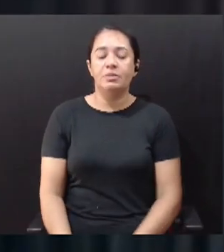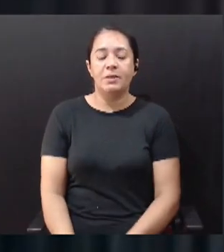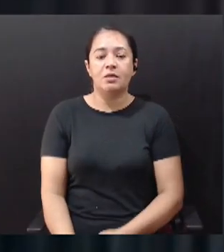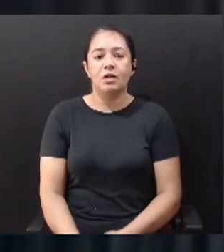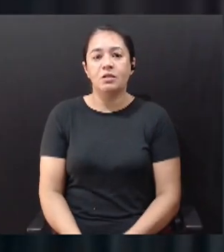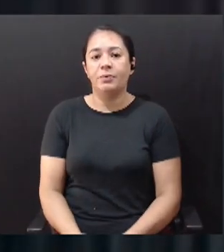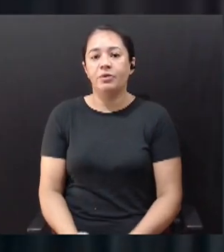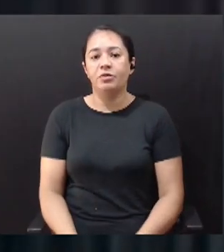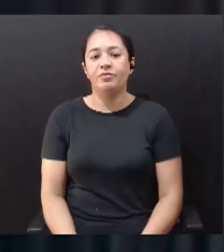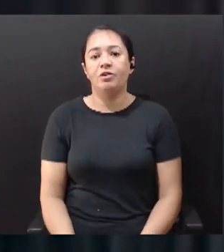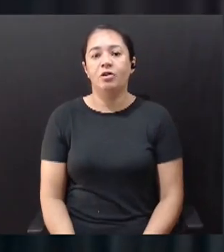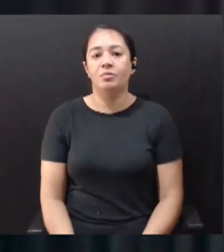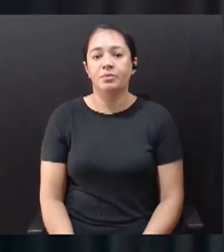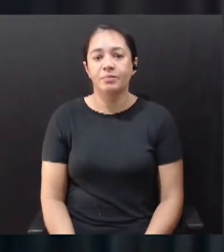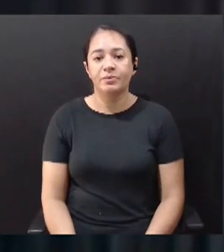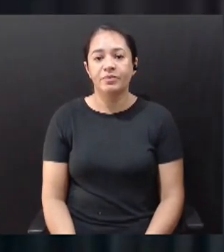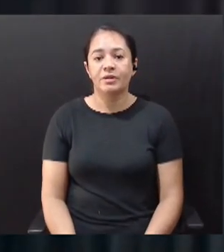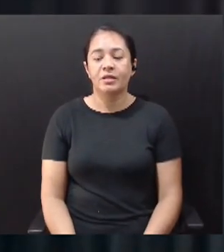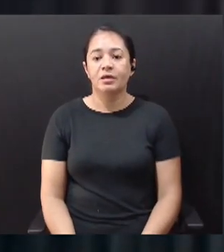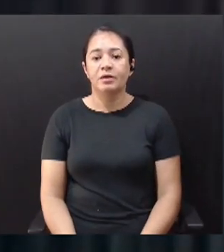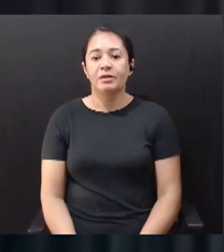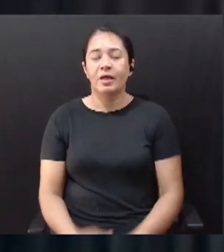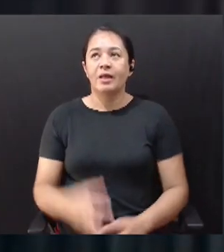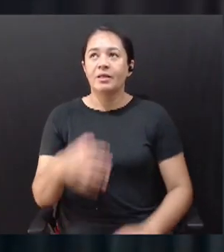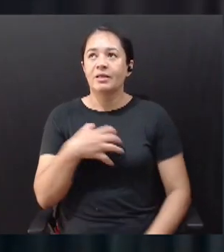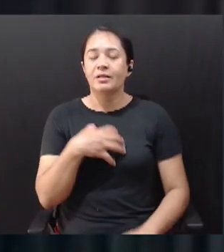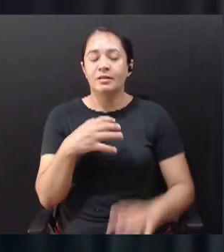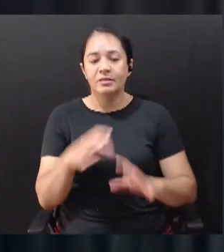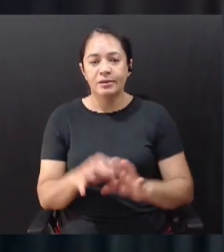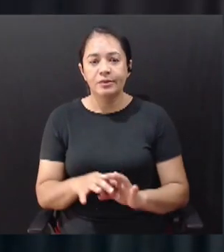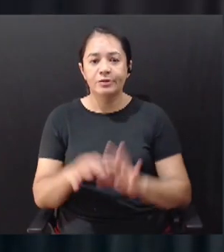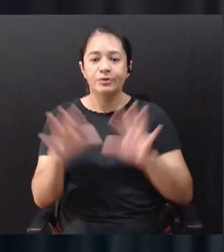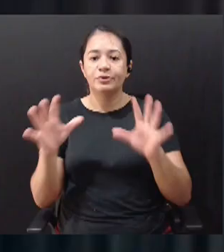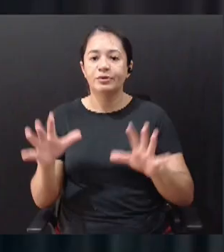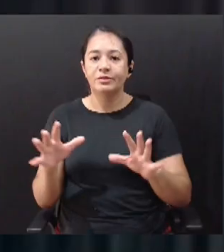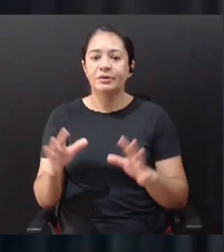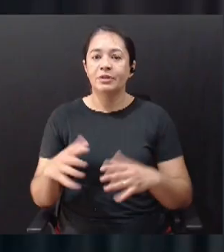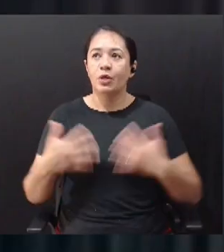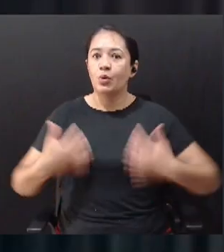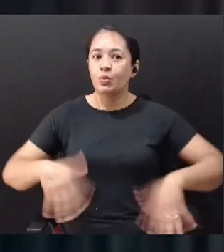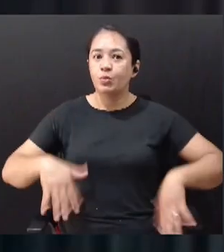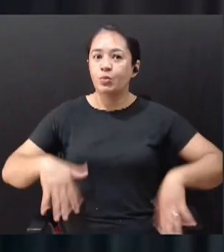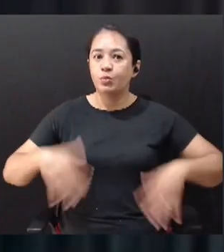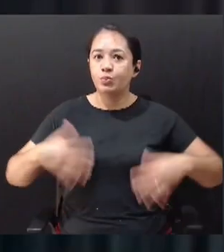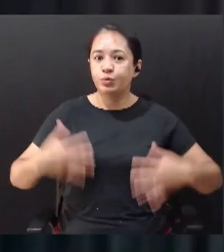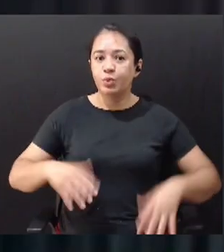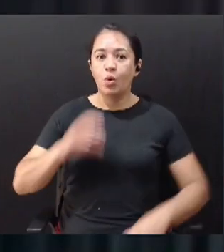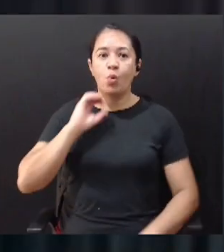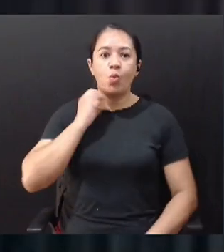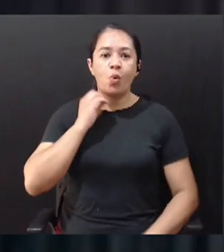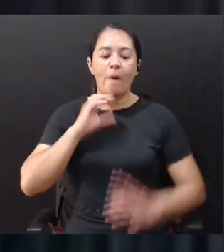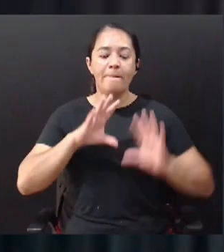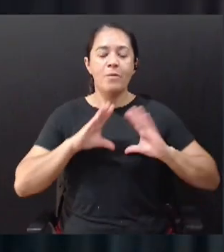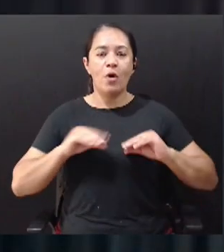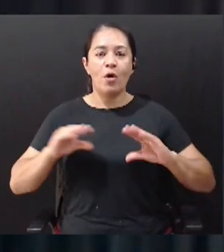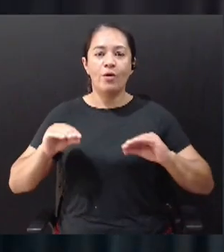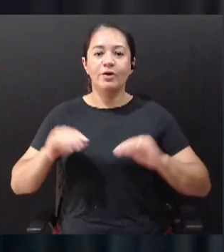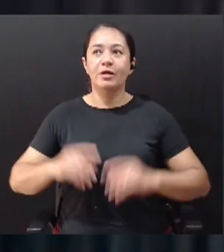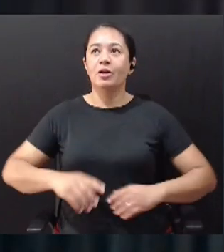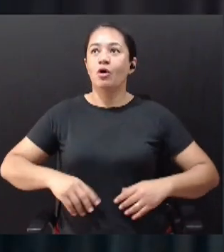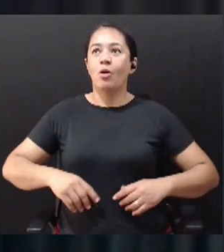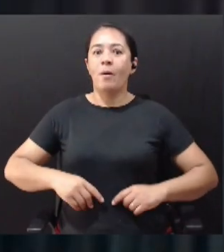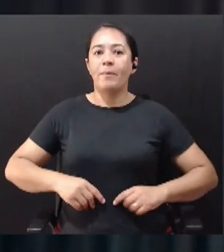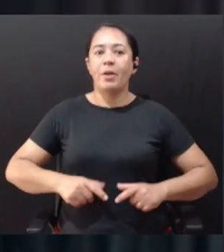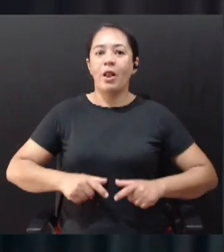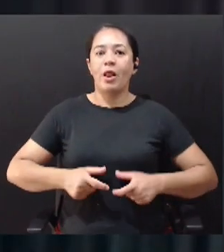né, acho que é aquela sensação de liberdade, então a dopamina, que é o hormônio do bem-estar, sobe muito, eleva,